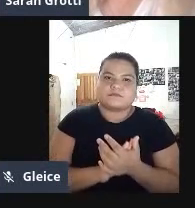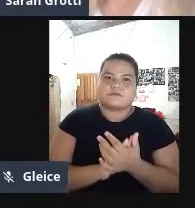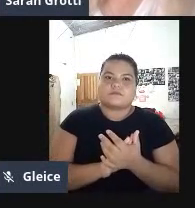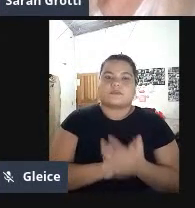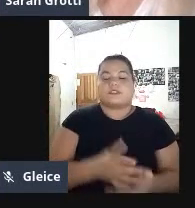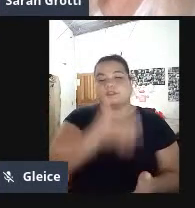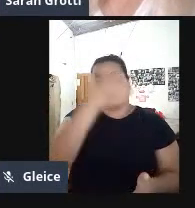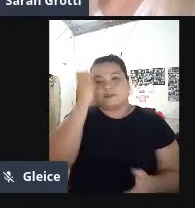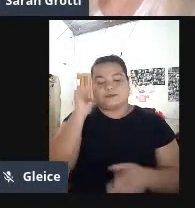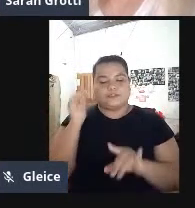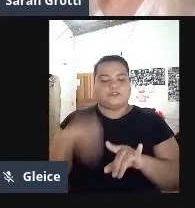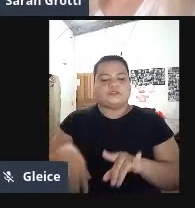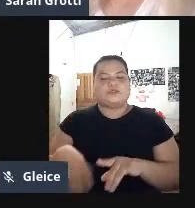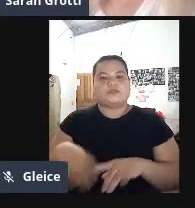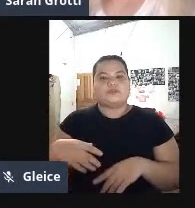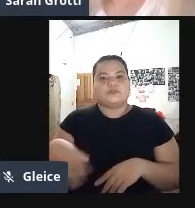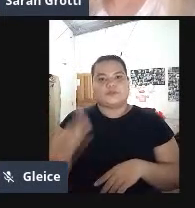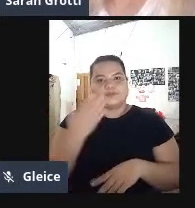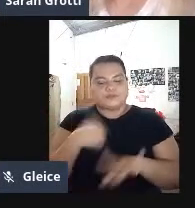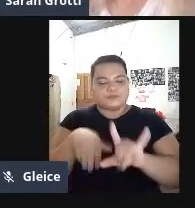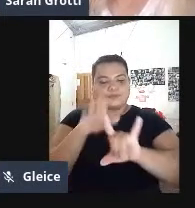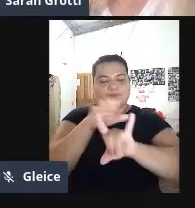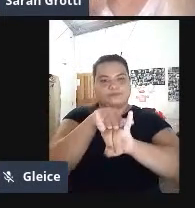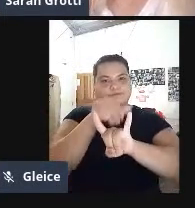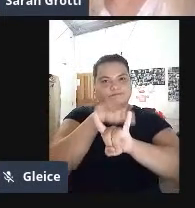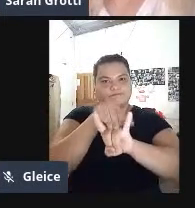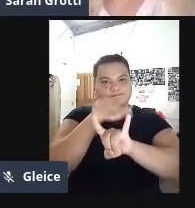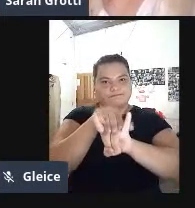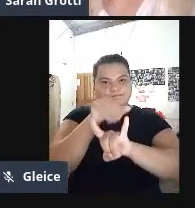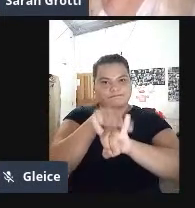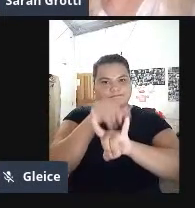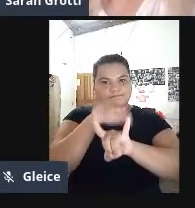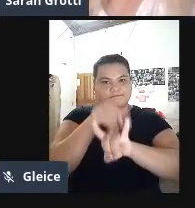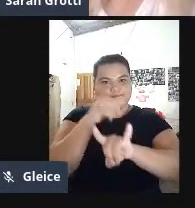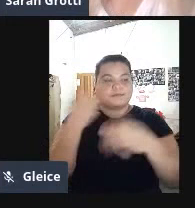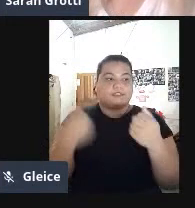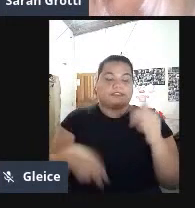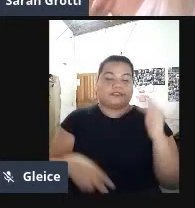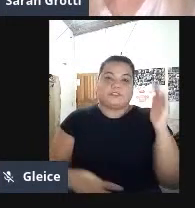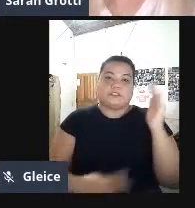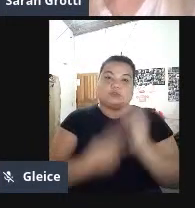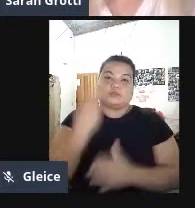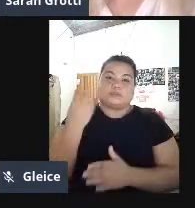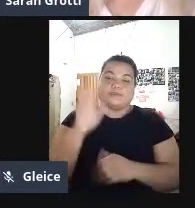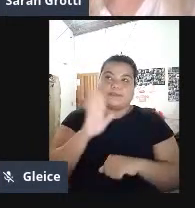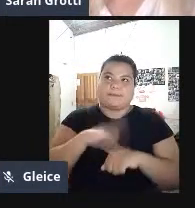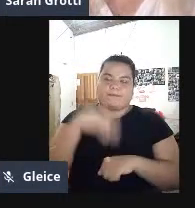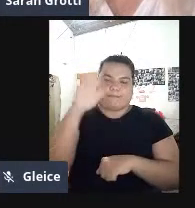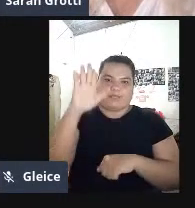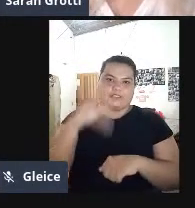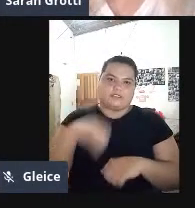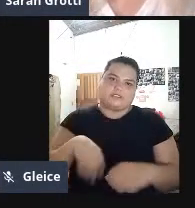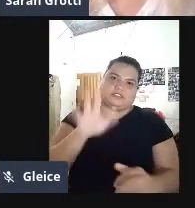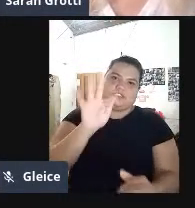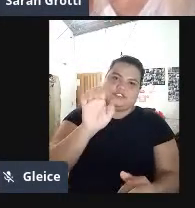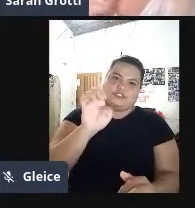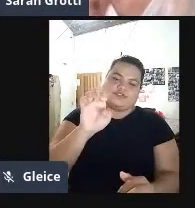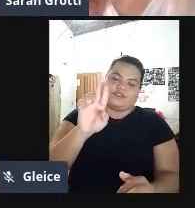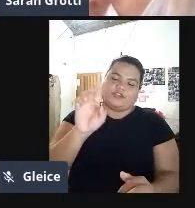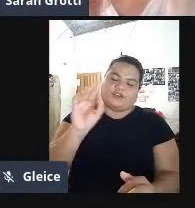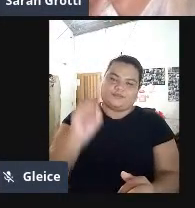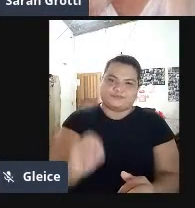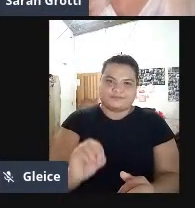as recomendações de ingestão de ferro são 2 vezes maior que aquelas para o onívoro. Por que justamente isso? Como o